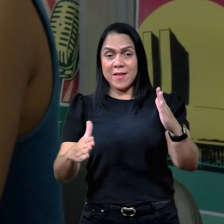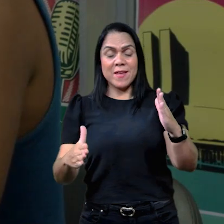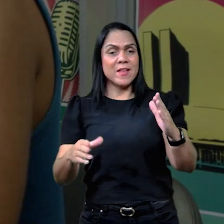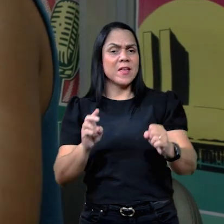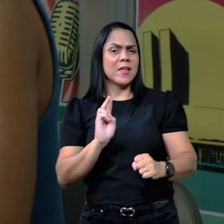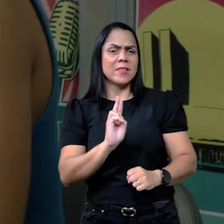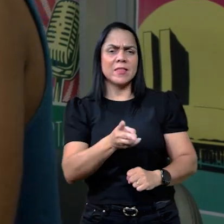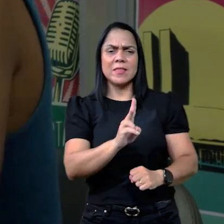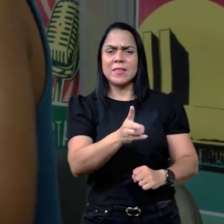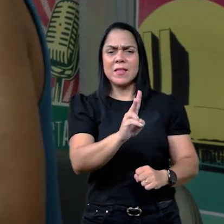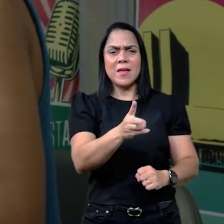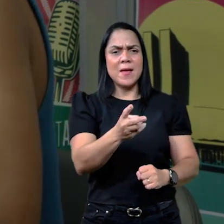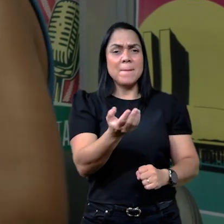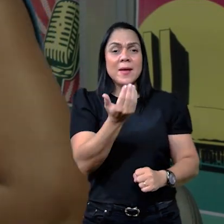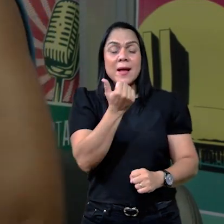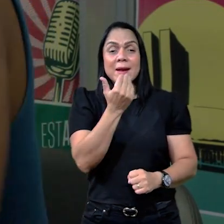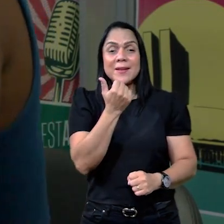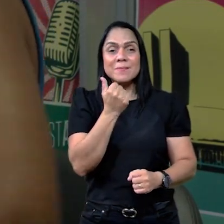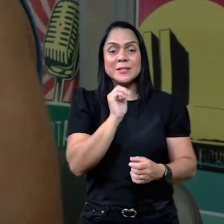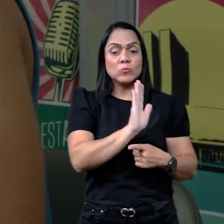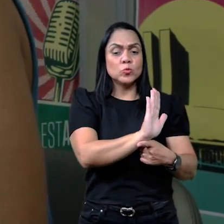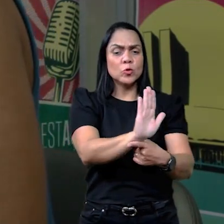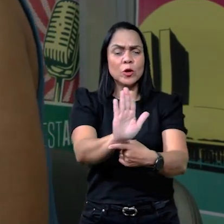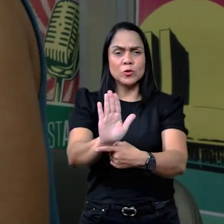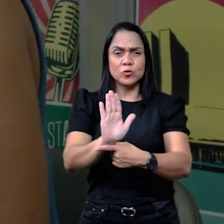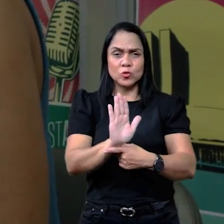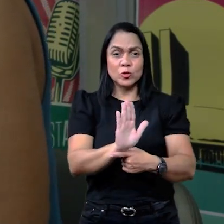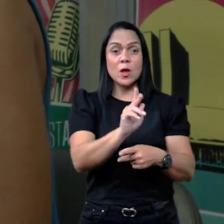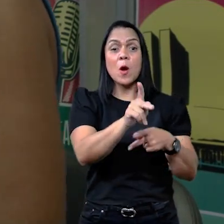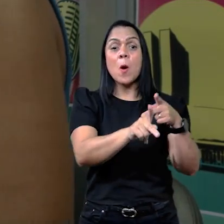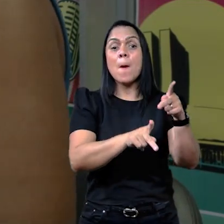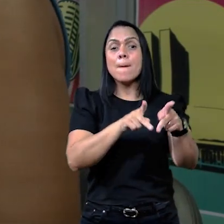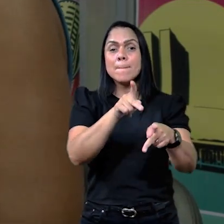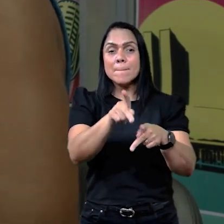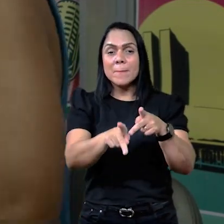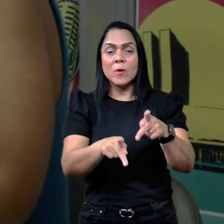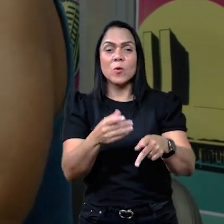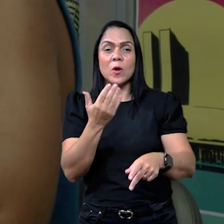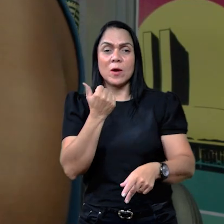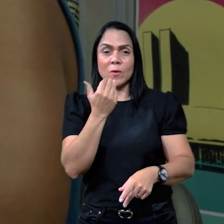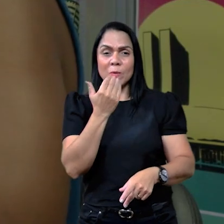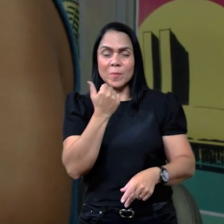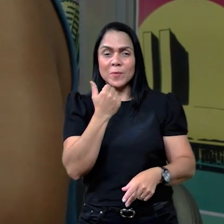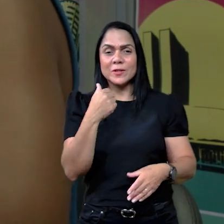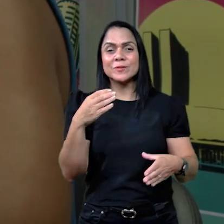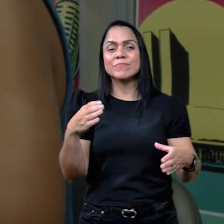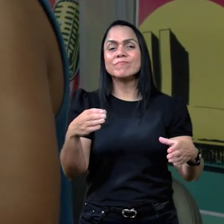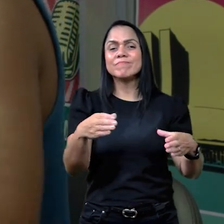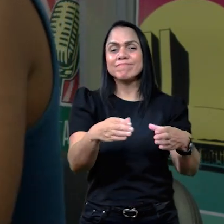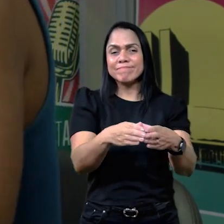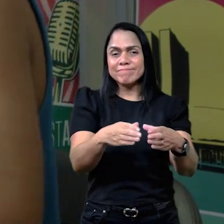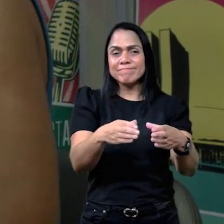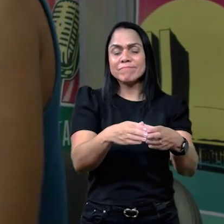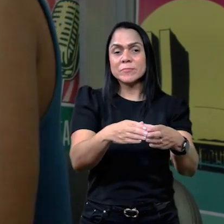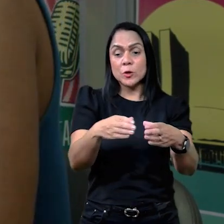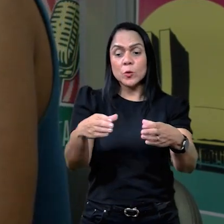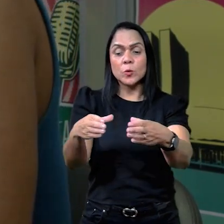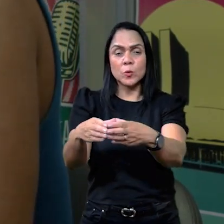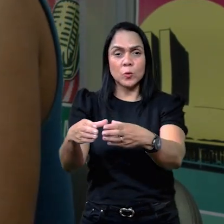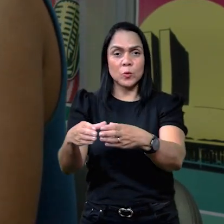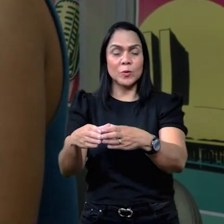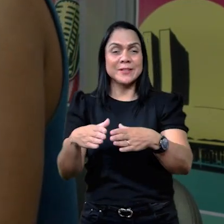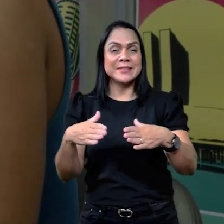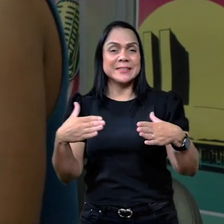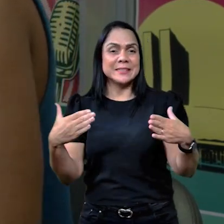próprios comunitários, as pessoas que pertencem a essa comunidade de terreiro, quanto também alimentam assim, as comunidades do